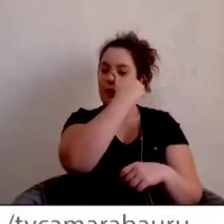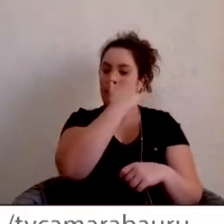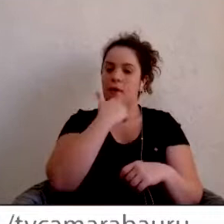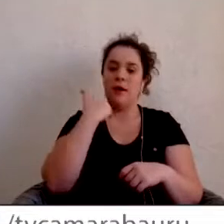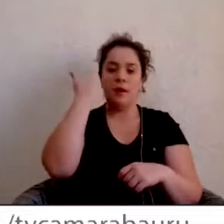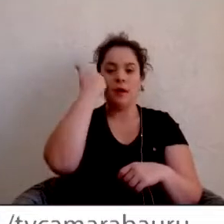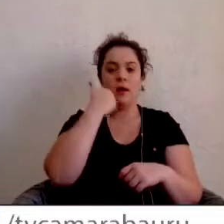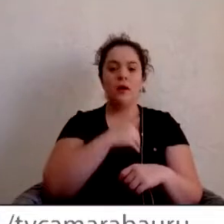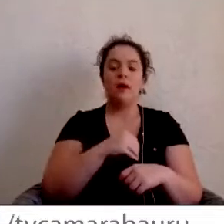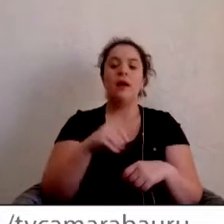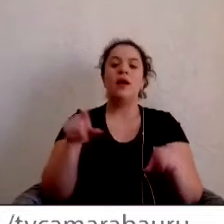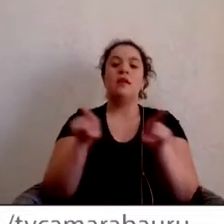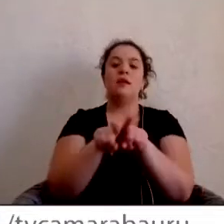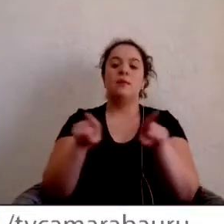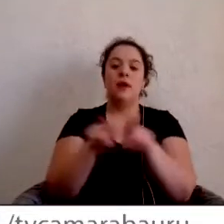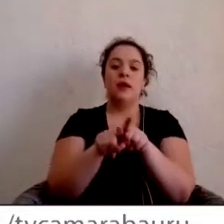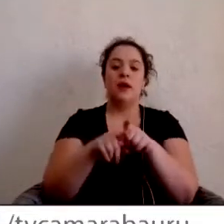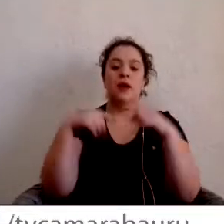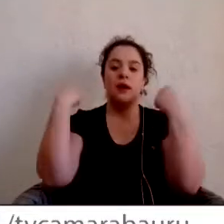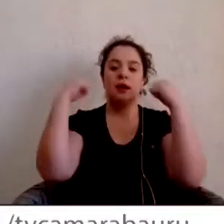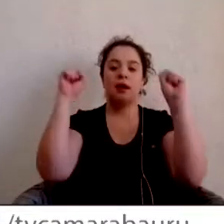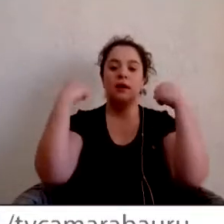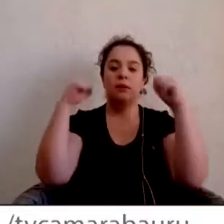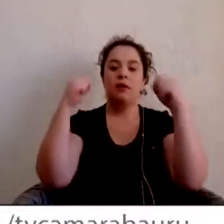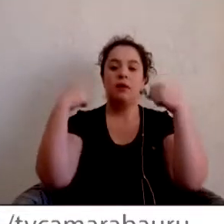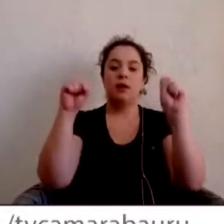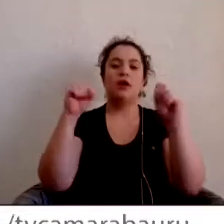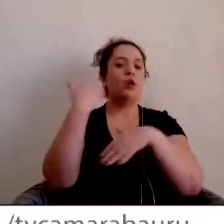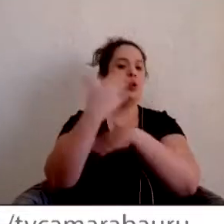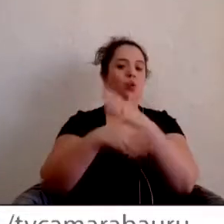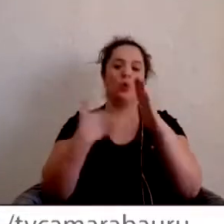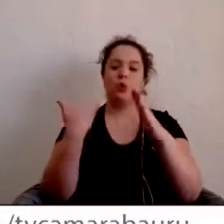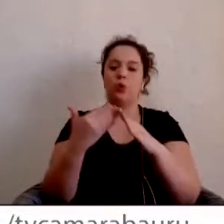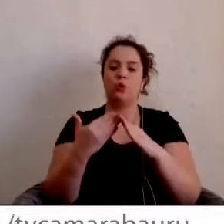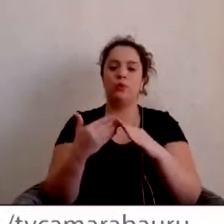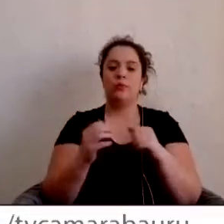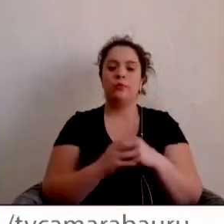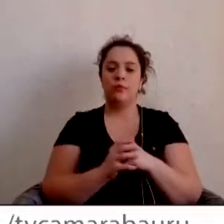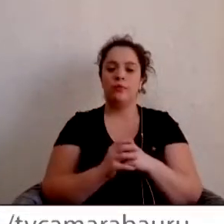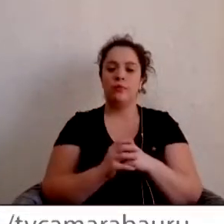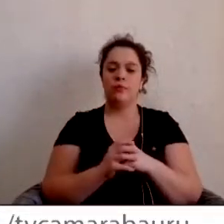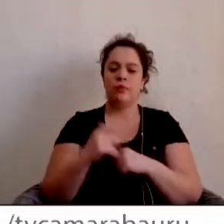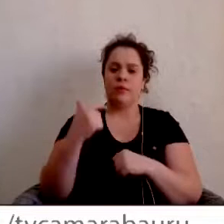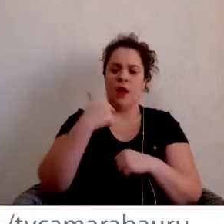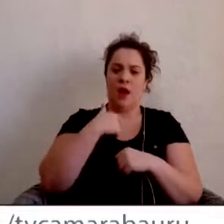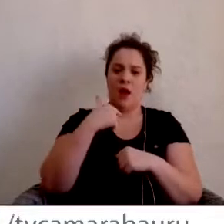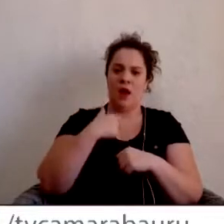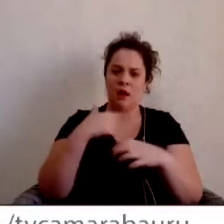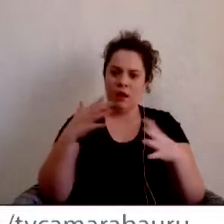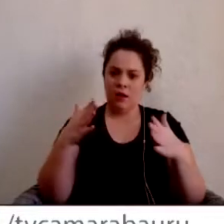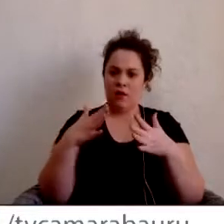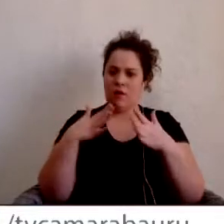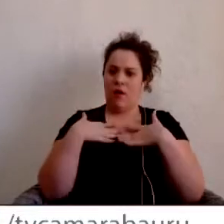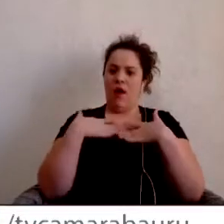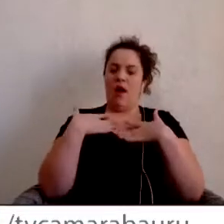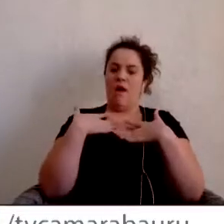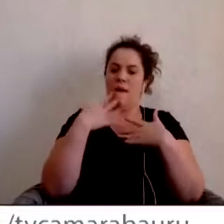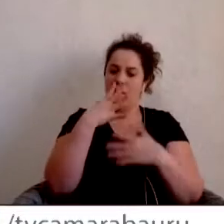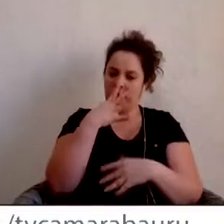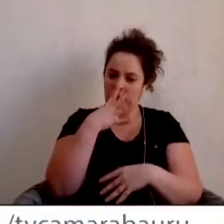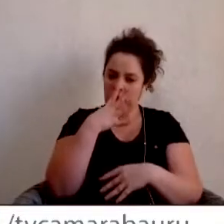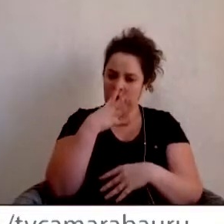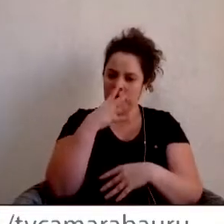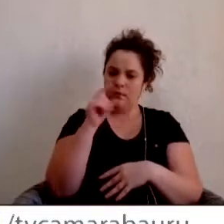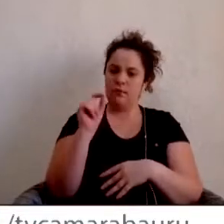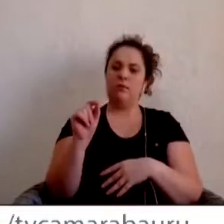todas as modalidades. E aí, para nossa surpresa, o decreto vem